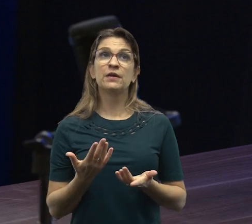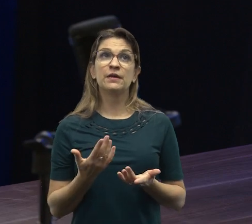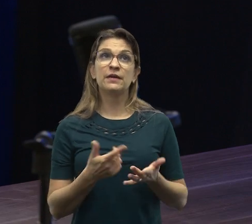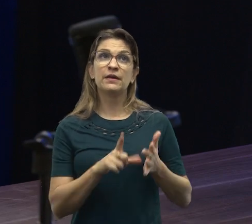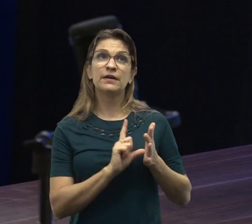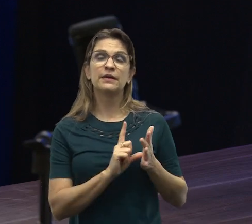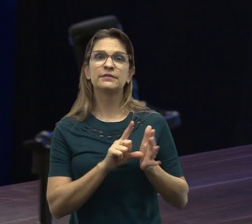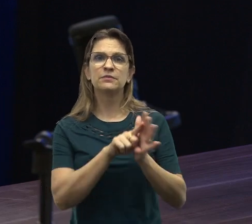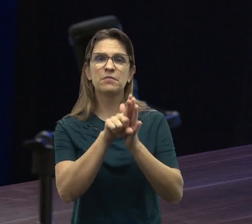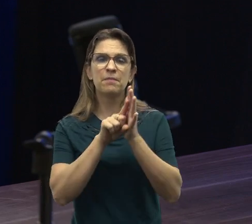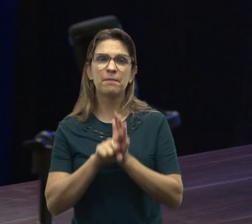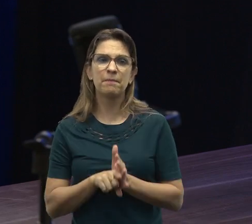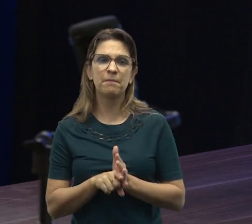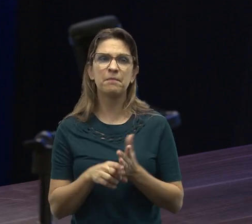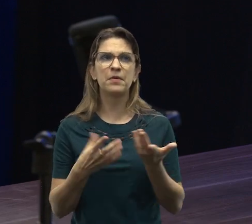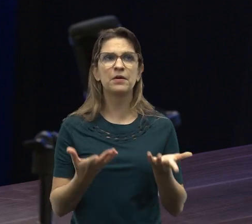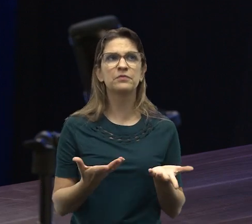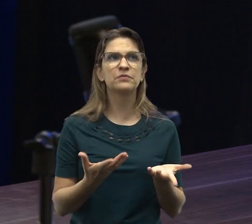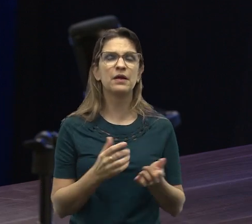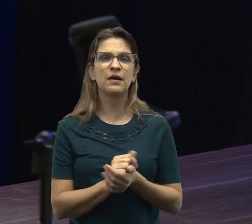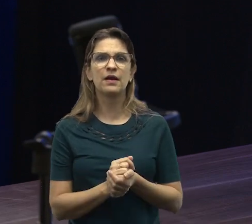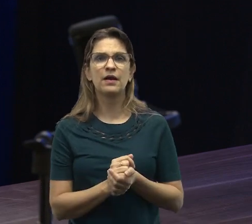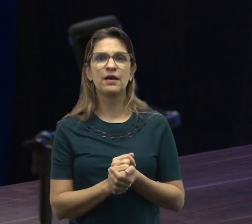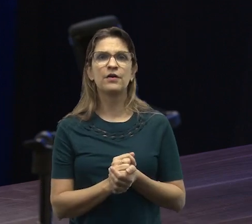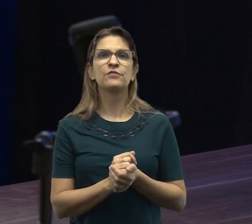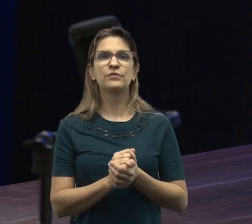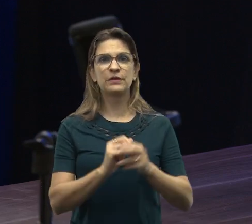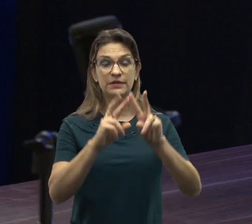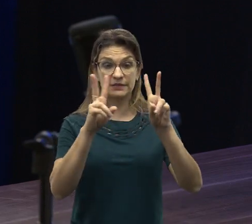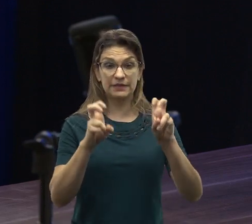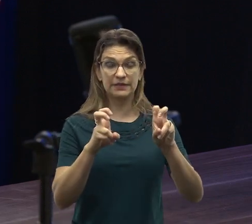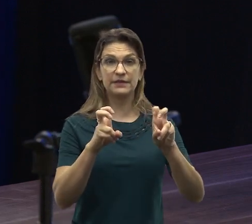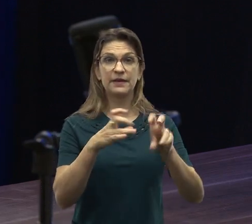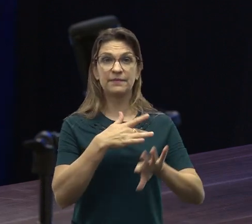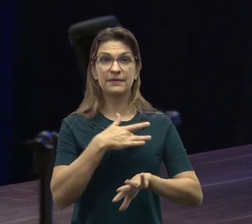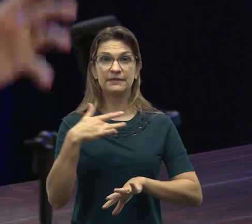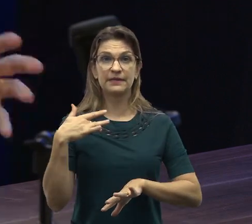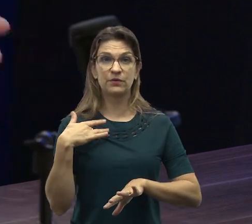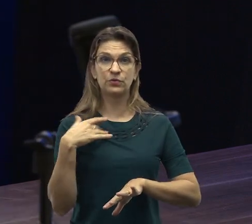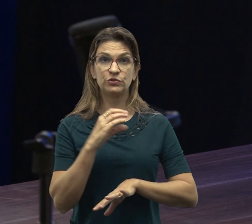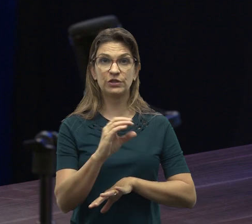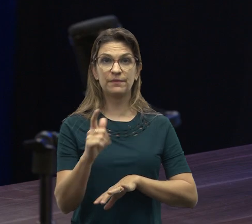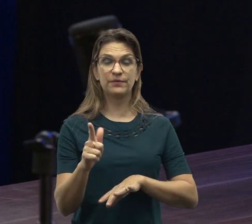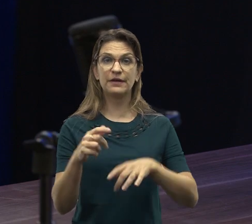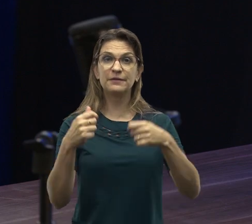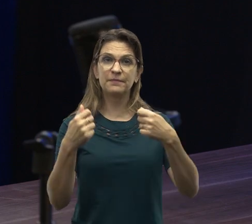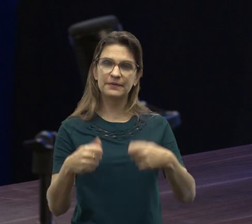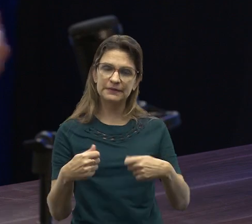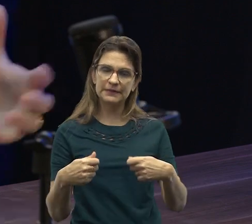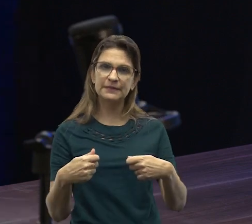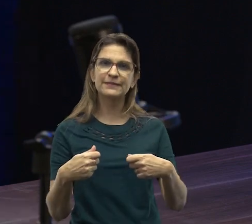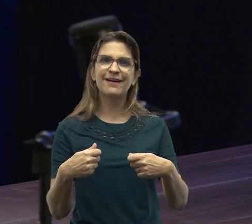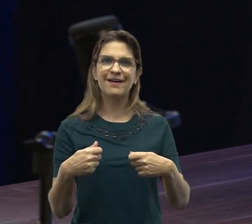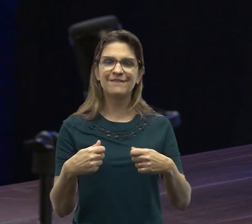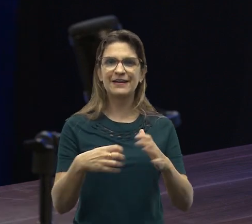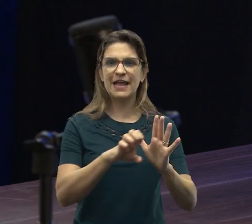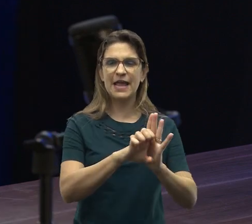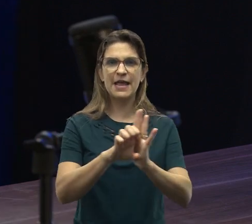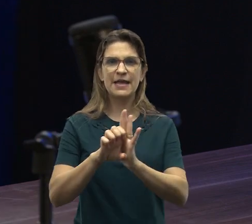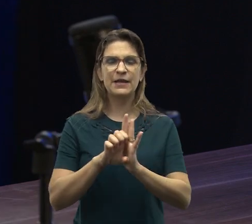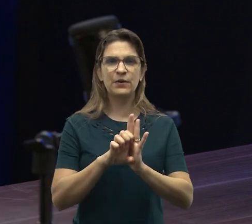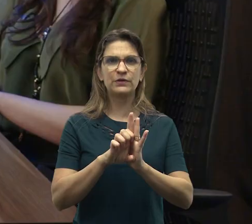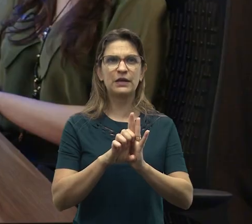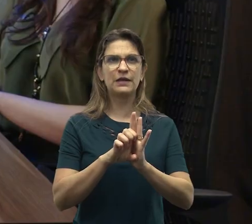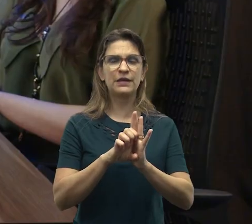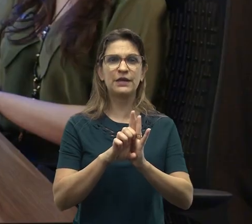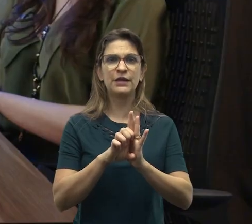de governo, né, na área da saúde, eu falava exatamente isso, que Campo Grande precisava resetar, precisava zerar o modelo de gestão e atuar num modelo de gestão de